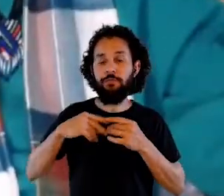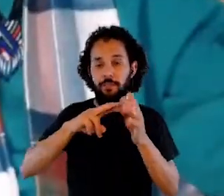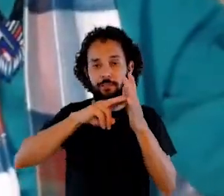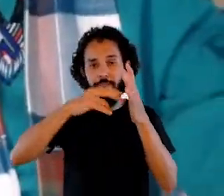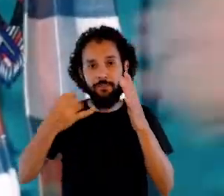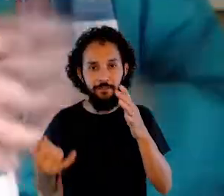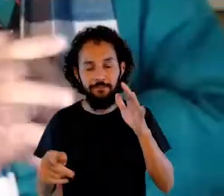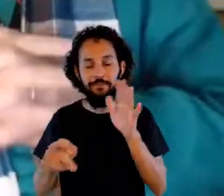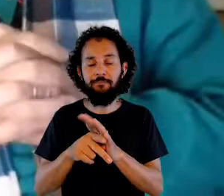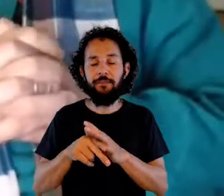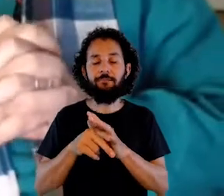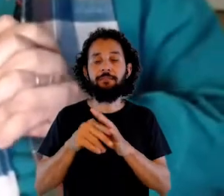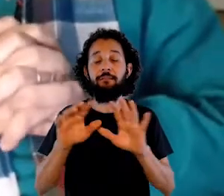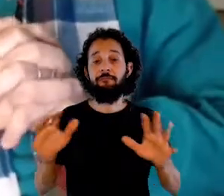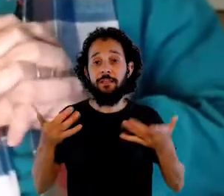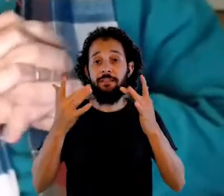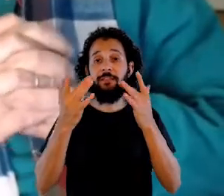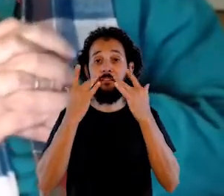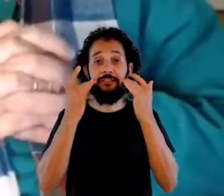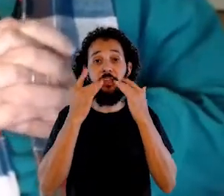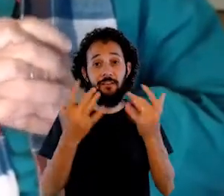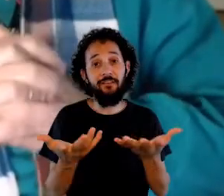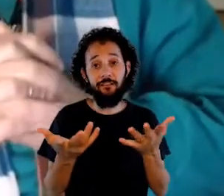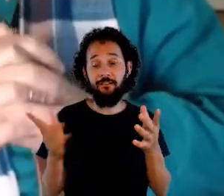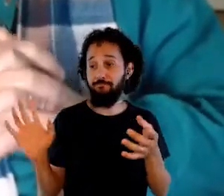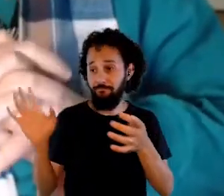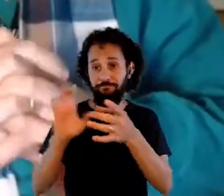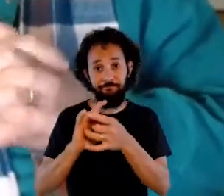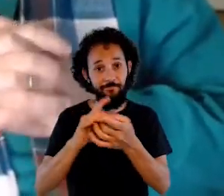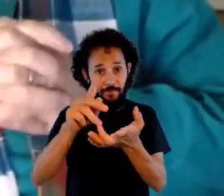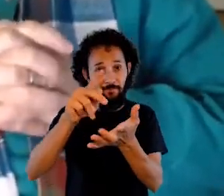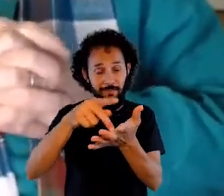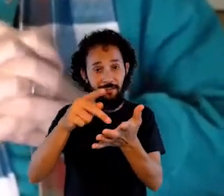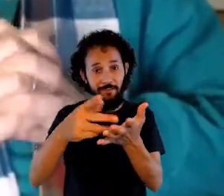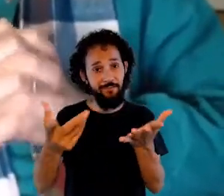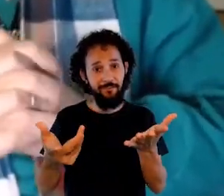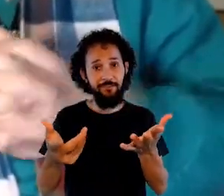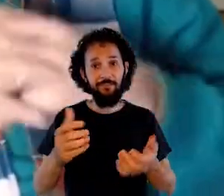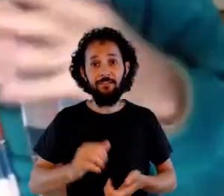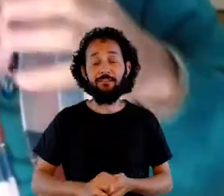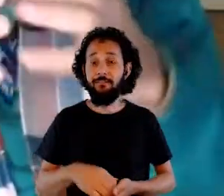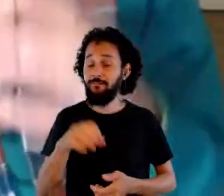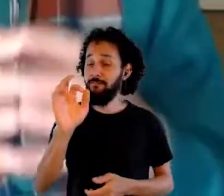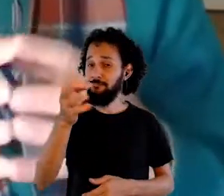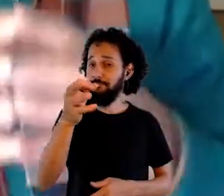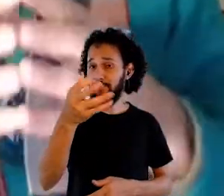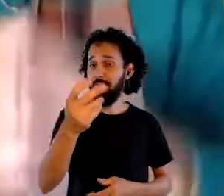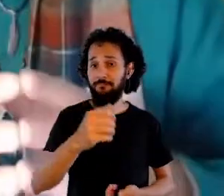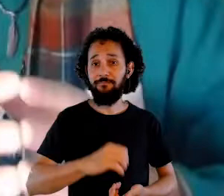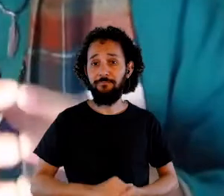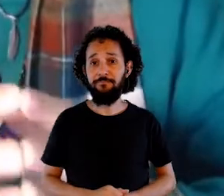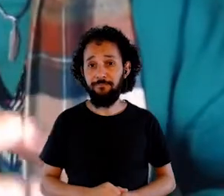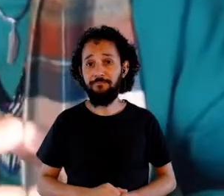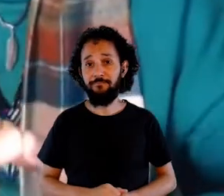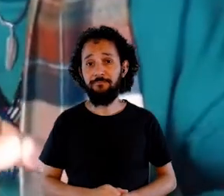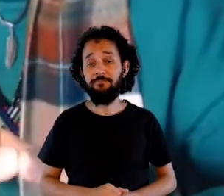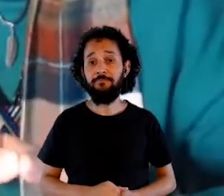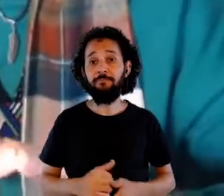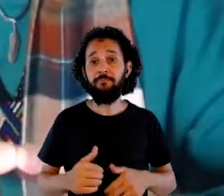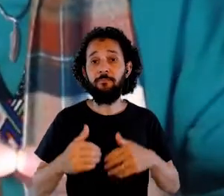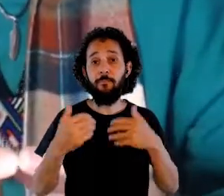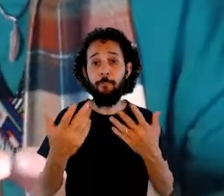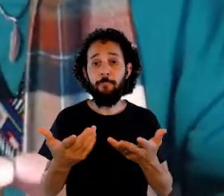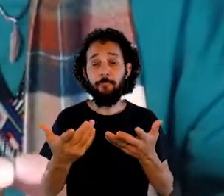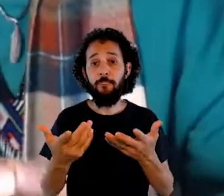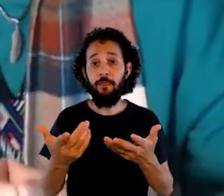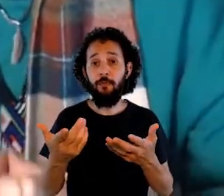sempre tem representações, né? Isso aí, isso aí. Sempre tinha. Porque o ritual, o que é? Uma